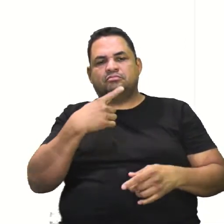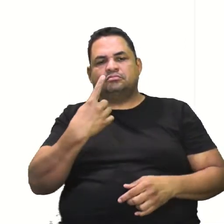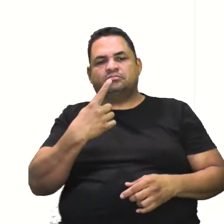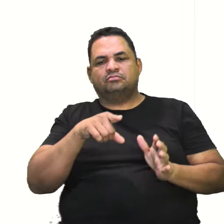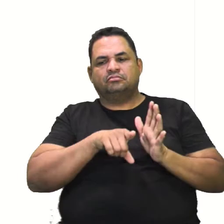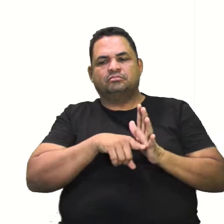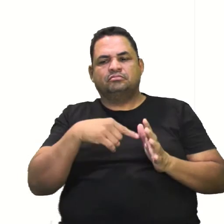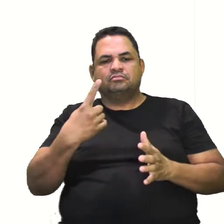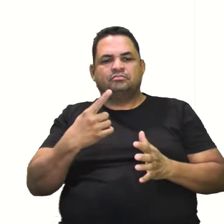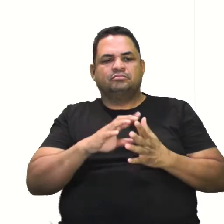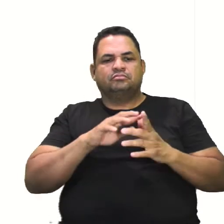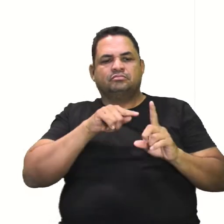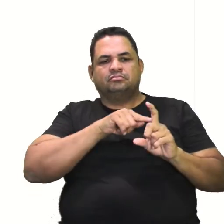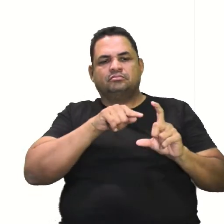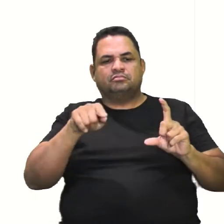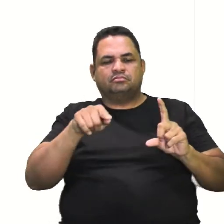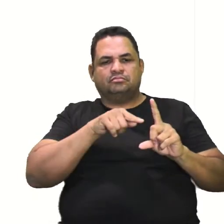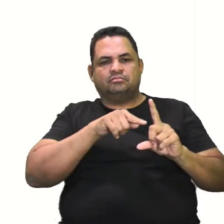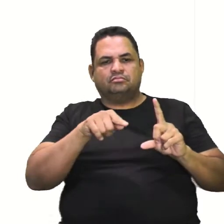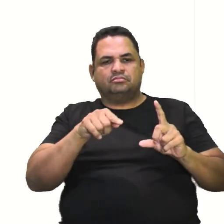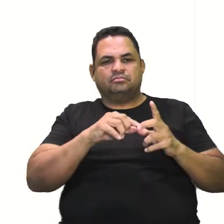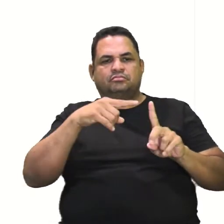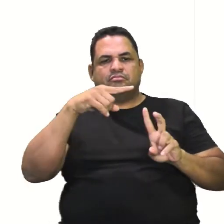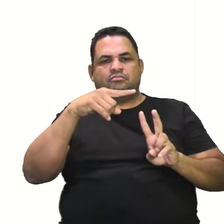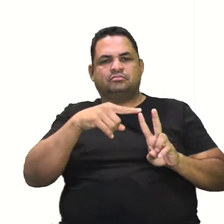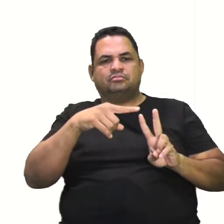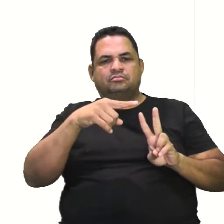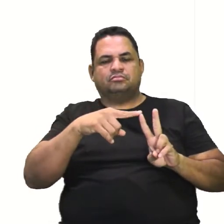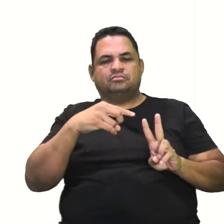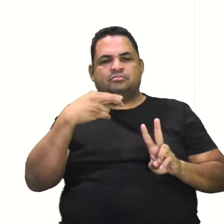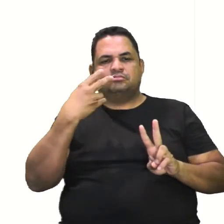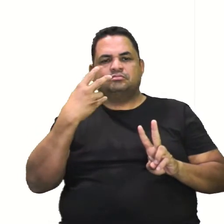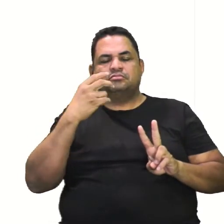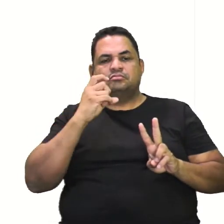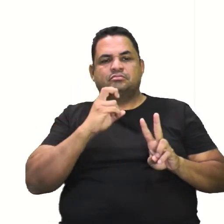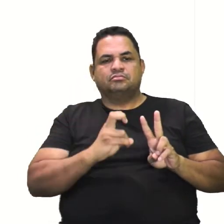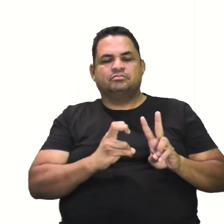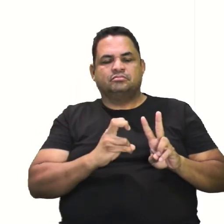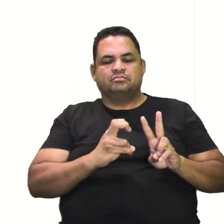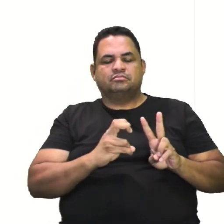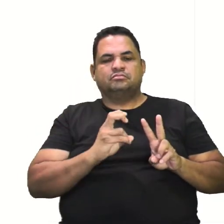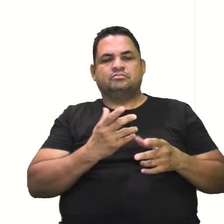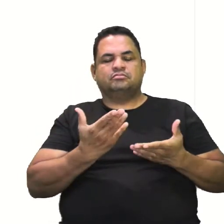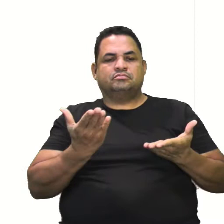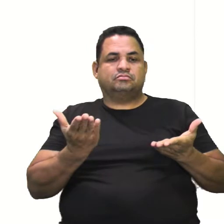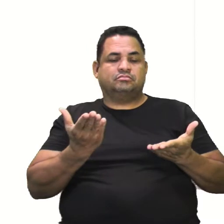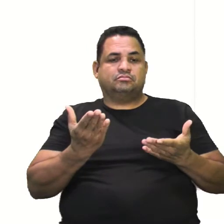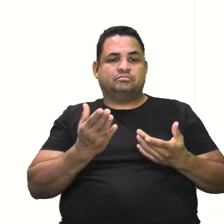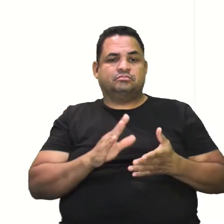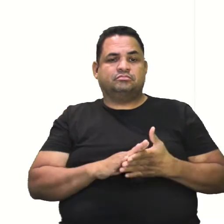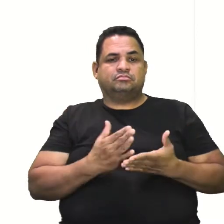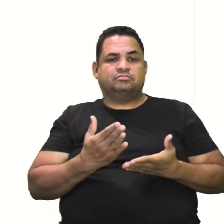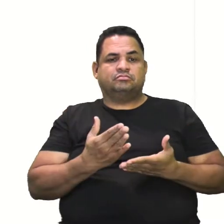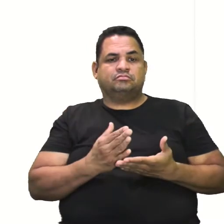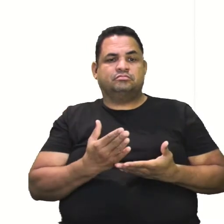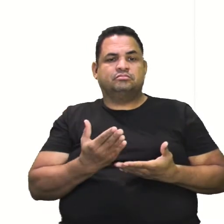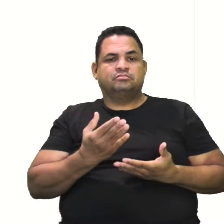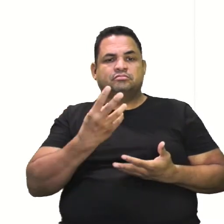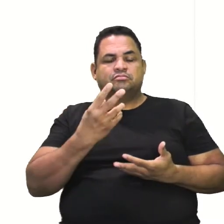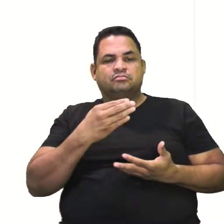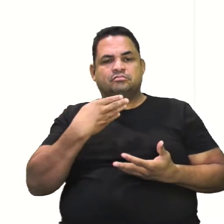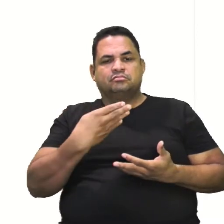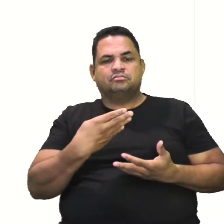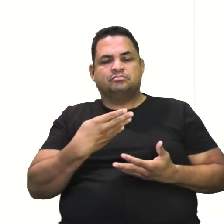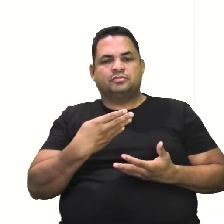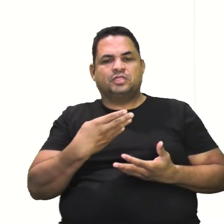e menos 1. E o nosso raio? A raiz de 5. A raiz de 5 é mais ou menos que valor? Bom, raiz de 4 é 2. A raiz